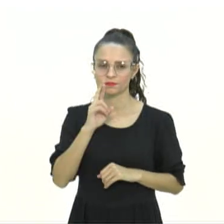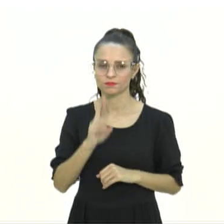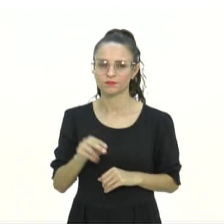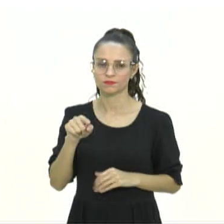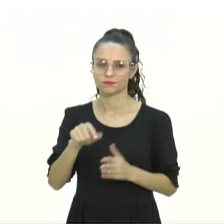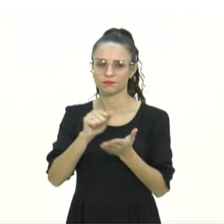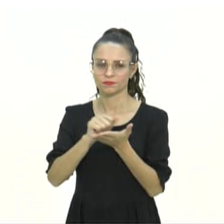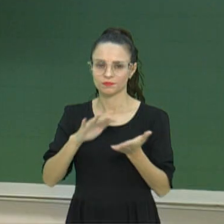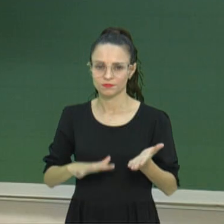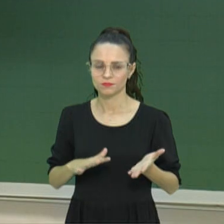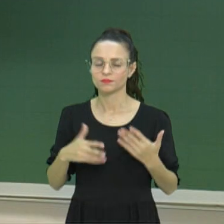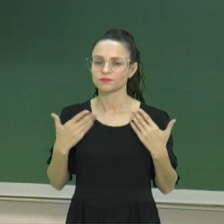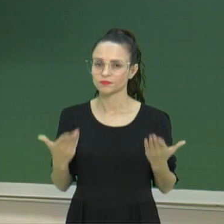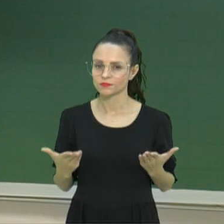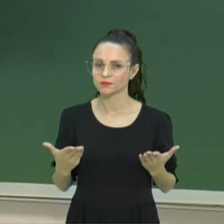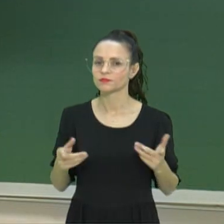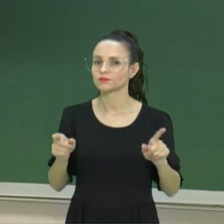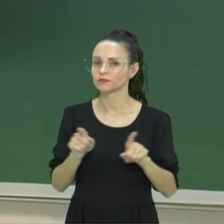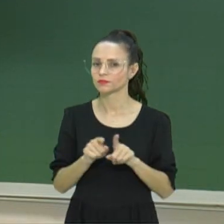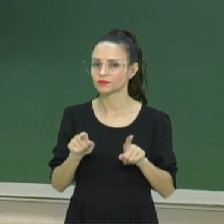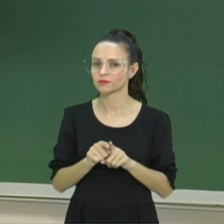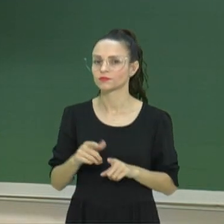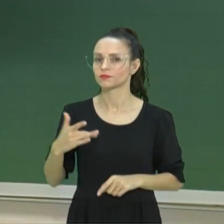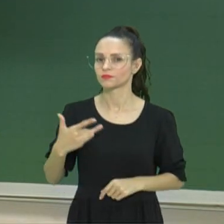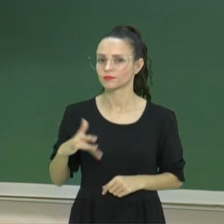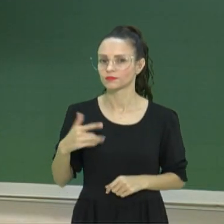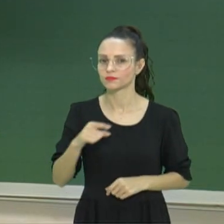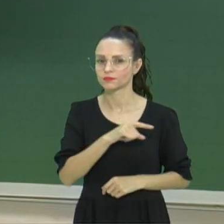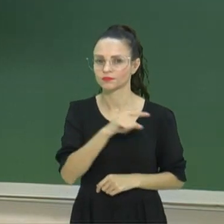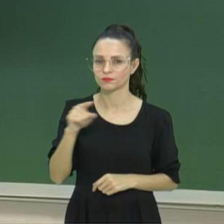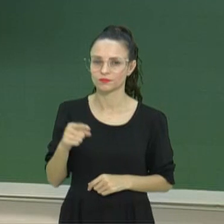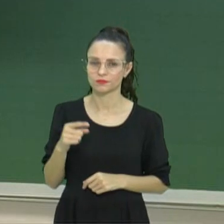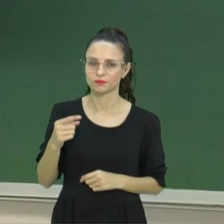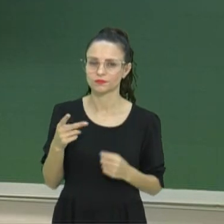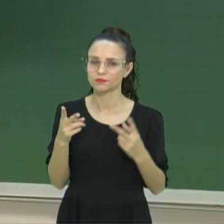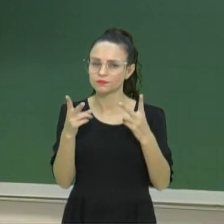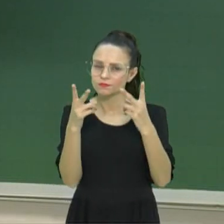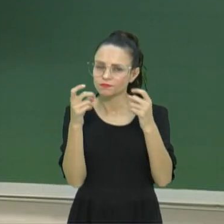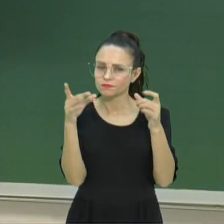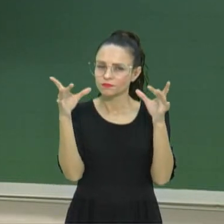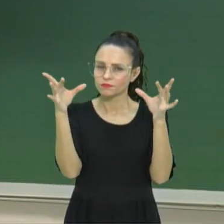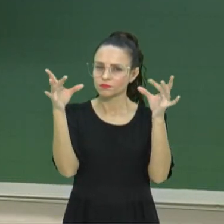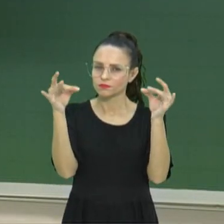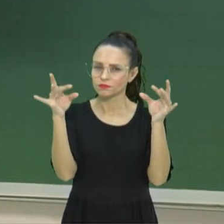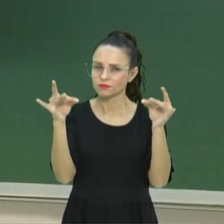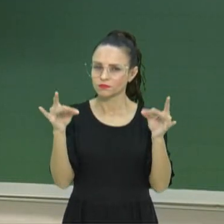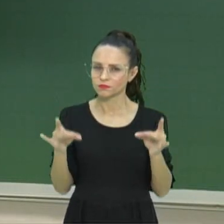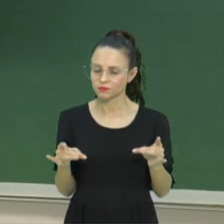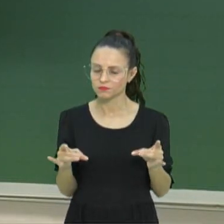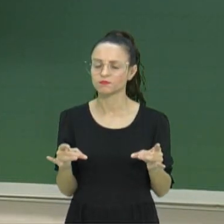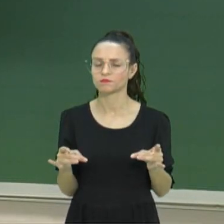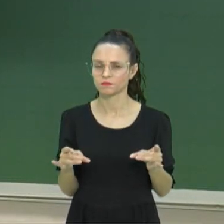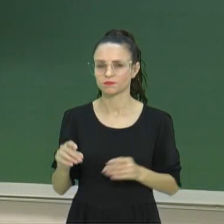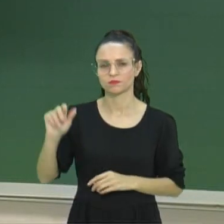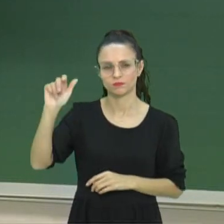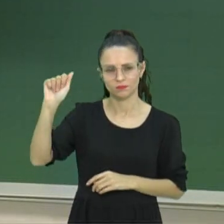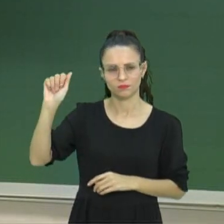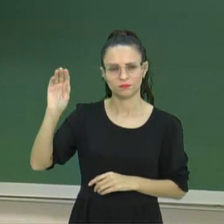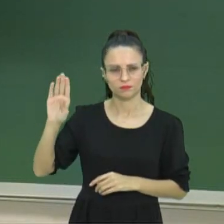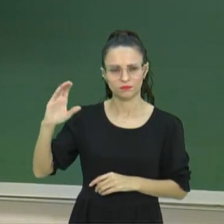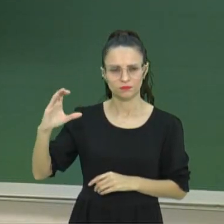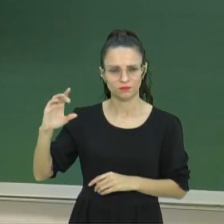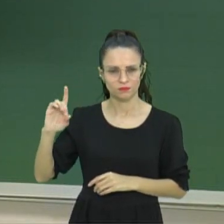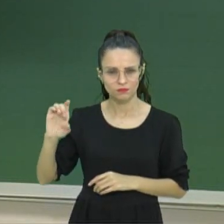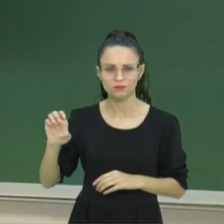do exercício. Vale sempre a pena você observar com muito cuidado as alternativas. Algumas